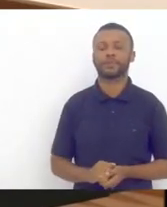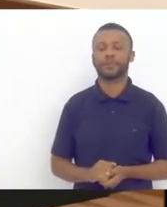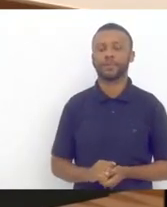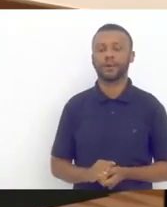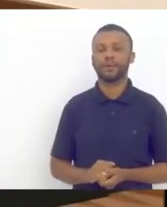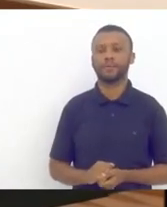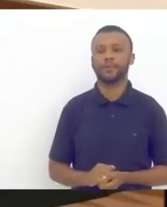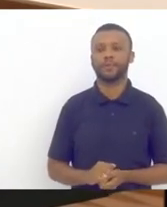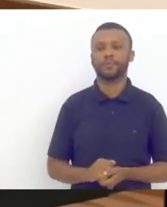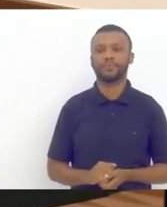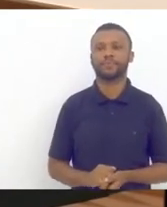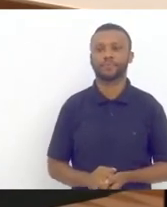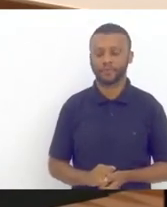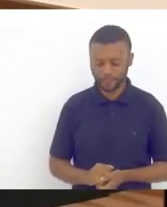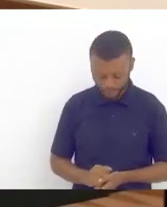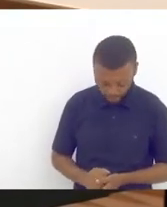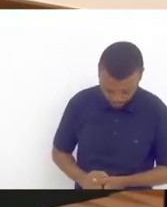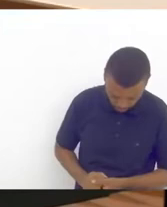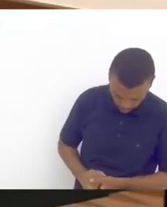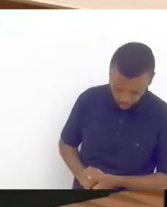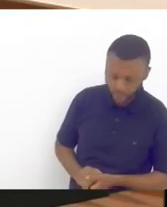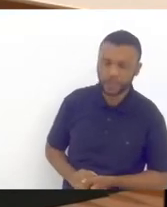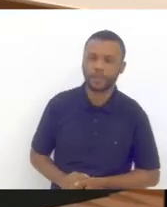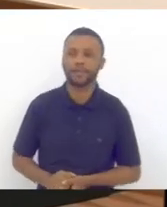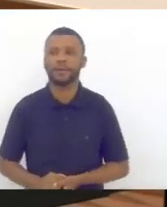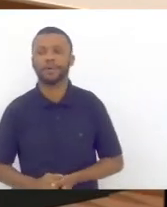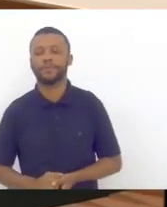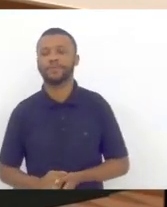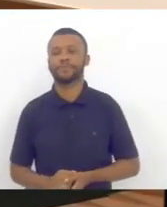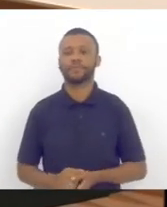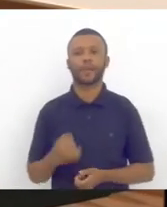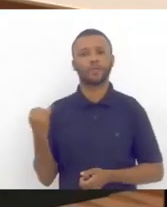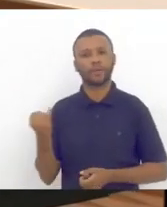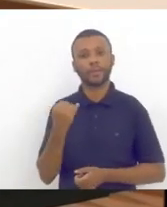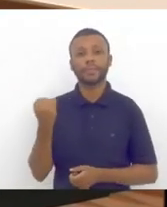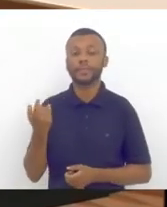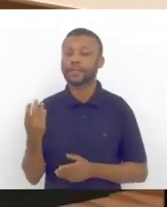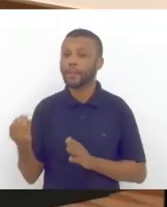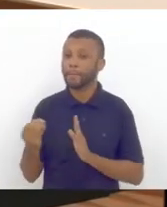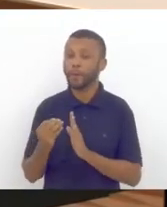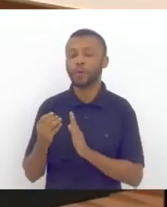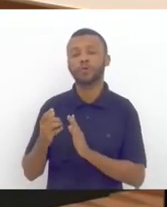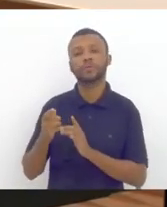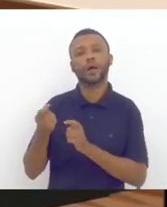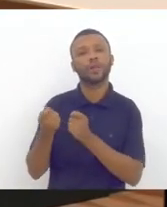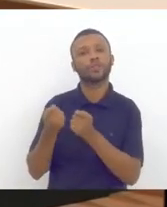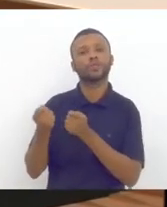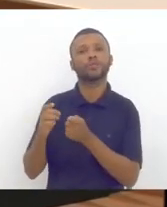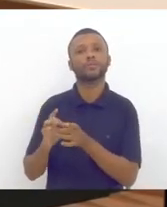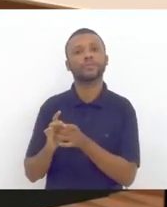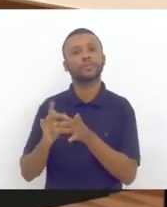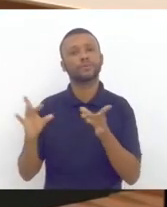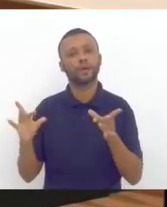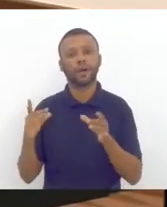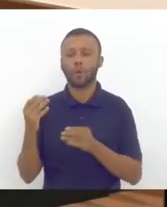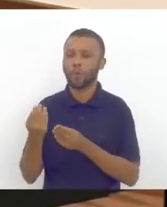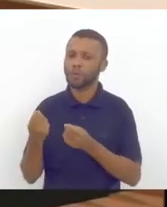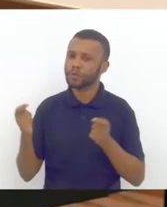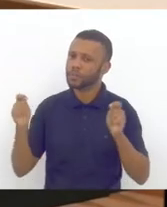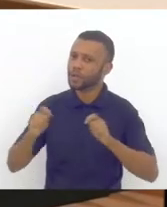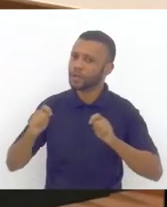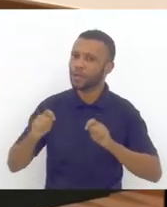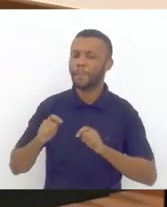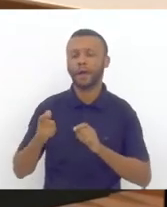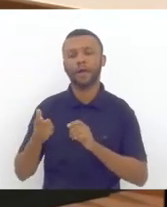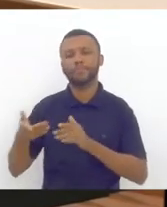já. Então, a importância da inclusão da gestão democrática neste índice, como é que nós poderíamos fazer também? São estudos